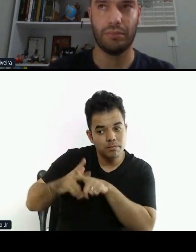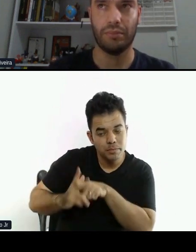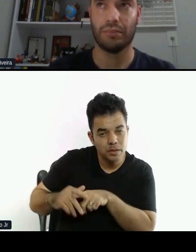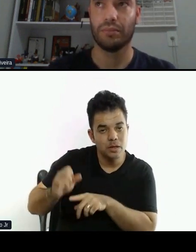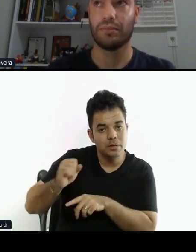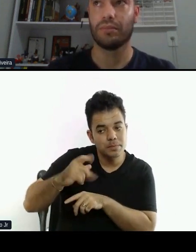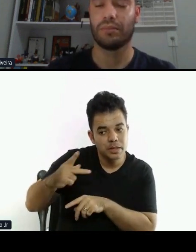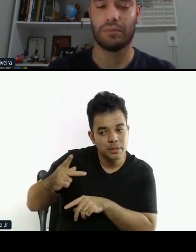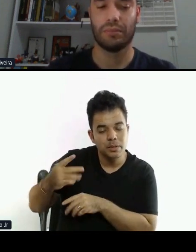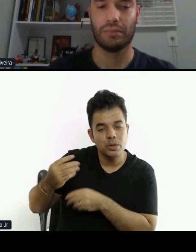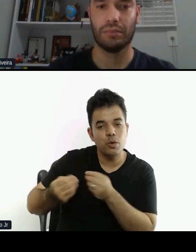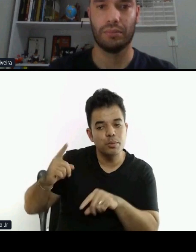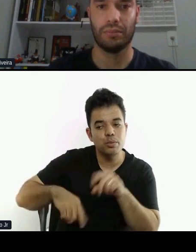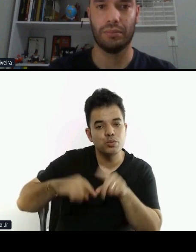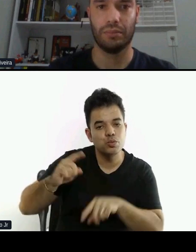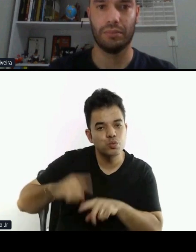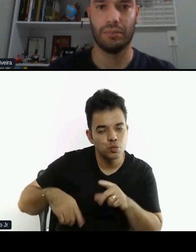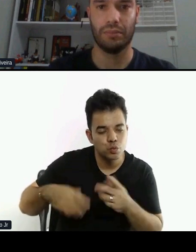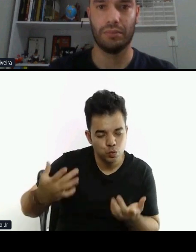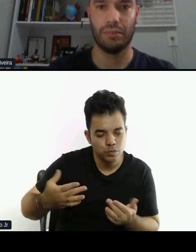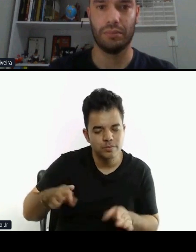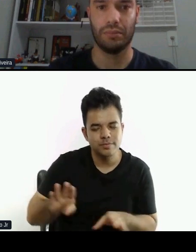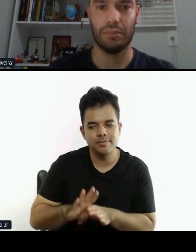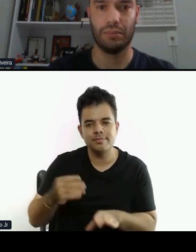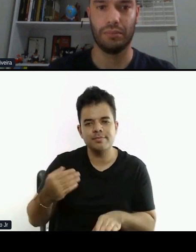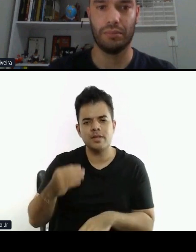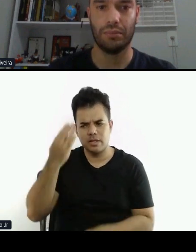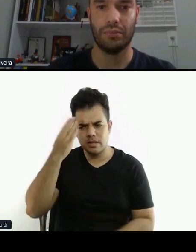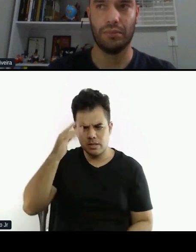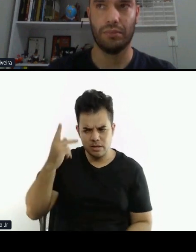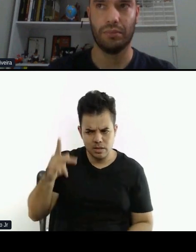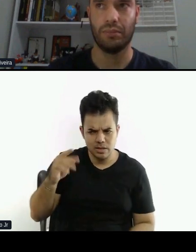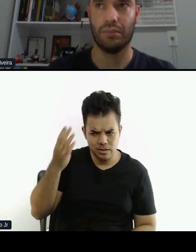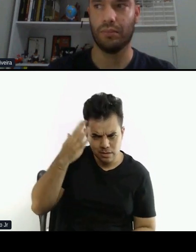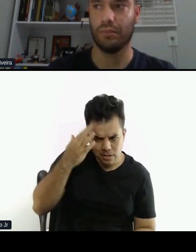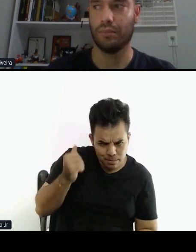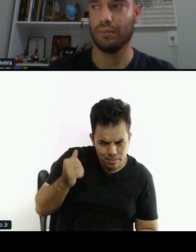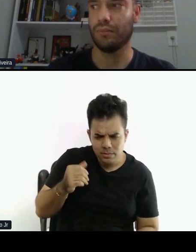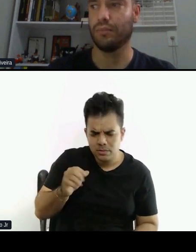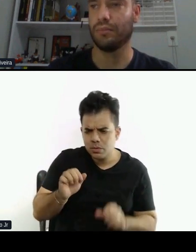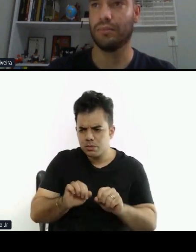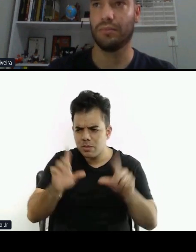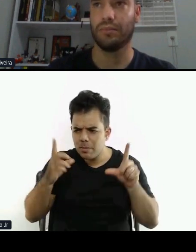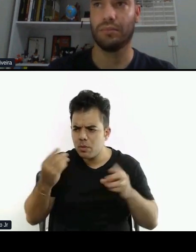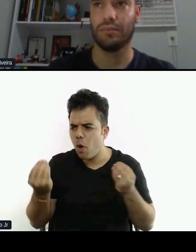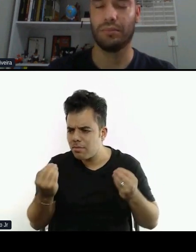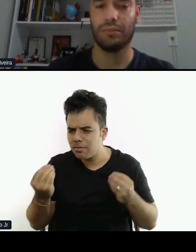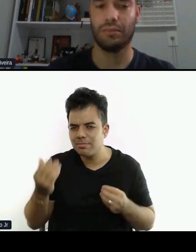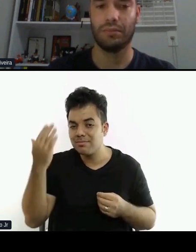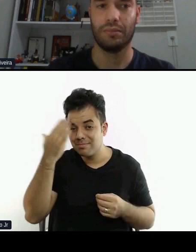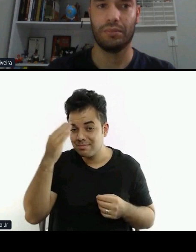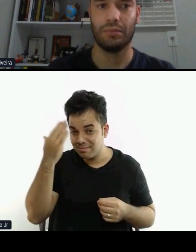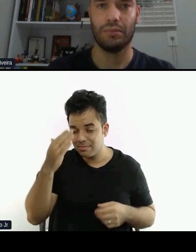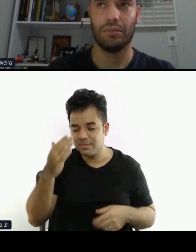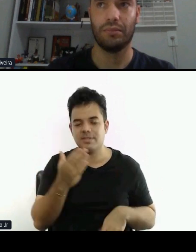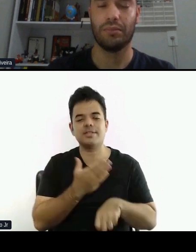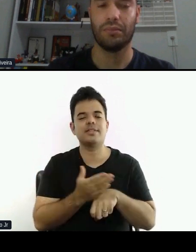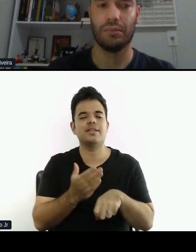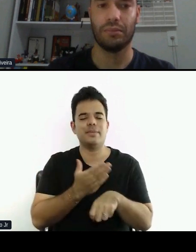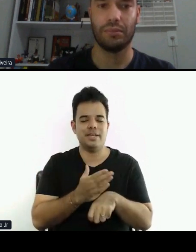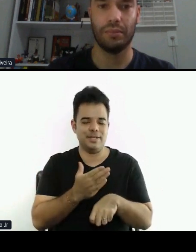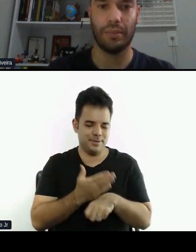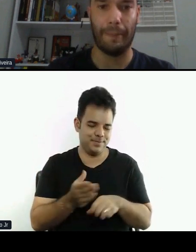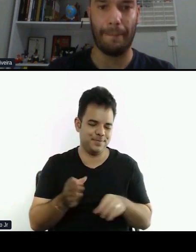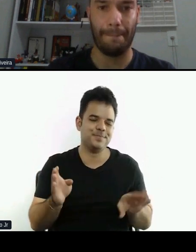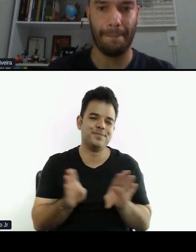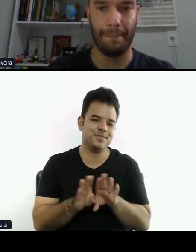consigo, eu entendo, né, como que ele faz, que ele navega, enfim, a gente também dá capacitação, treinamentos, né, e a